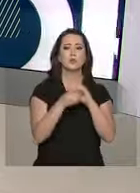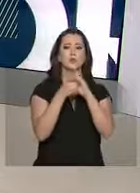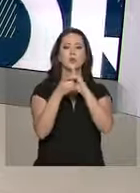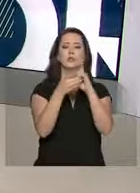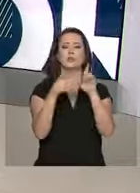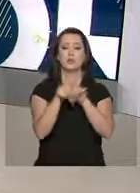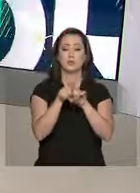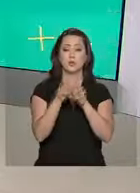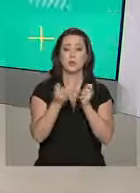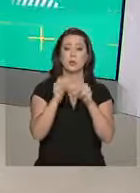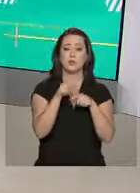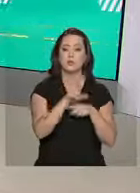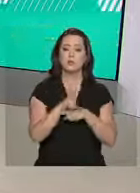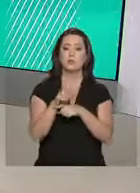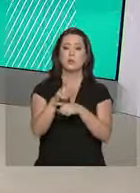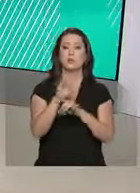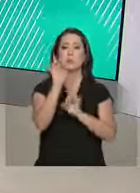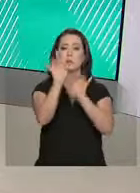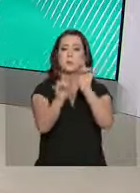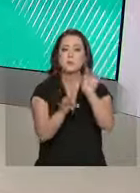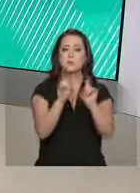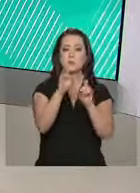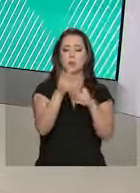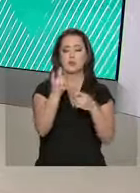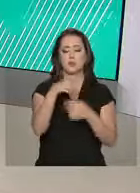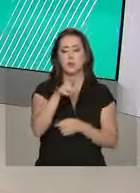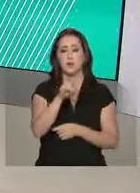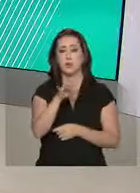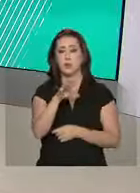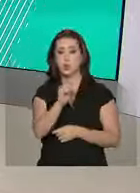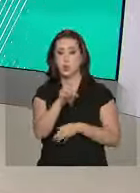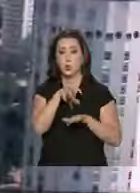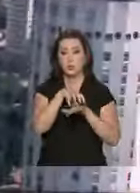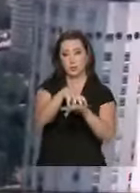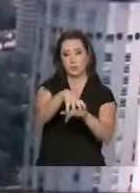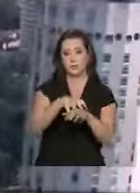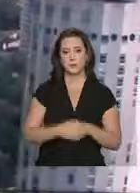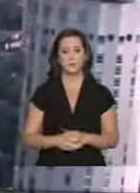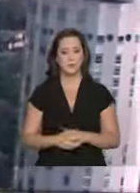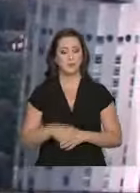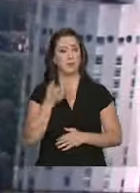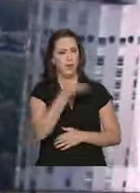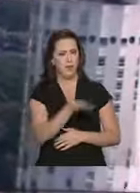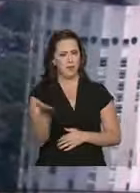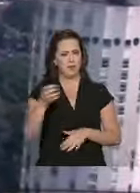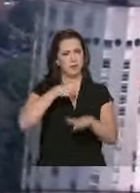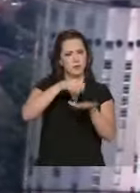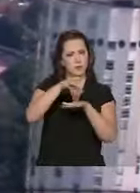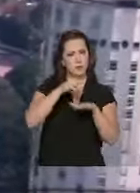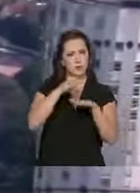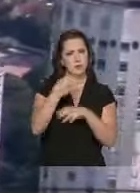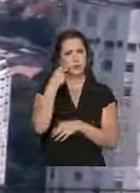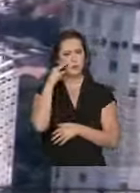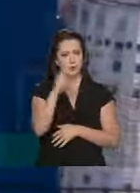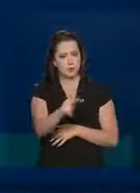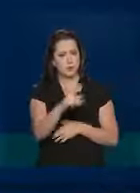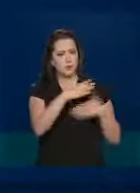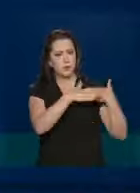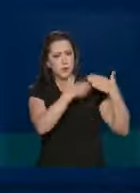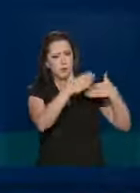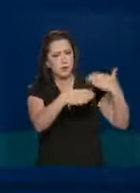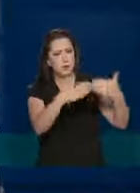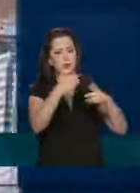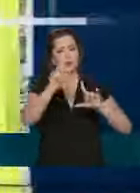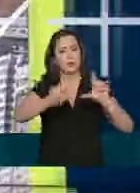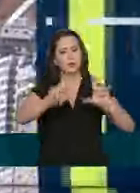acesso ao crédito, em especial o Giro Caixa Transportes. Essa e outras informações você acompanha ao longo da nossa